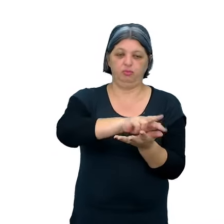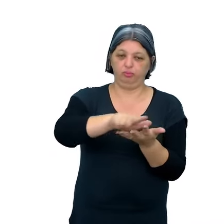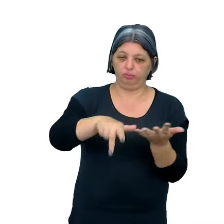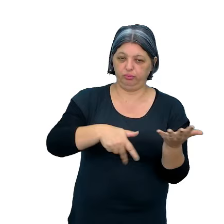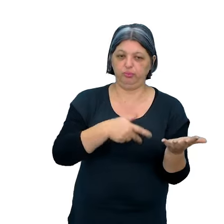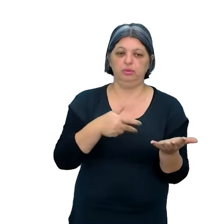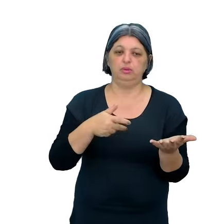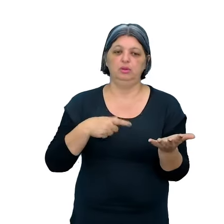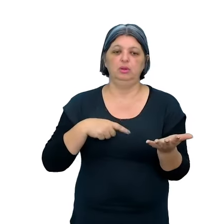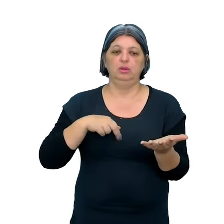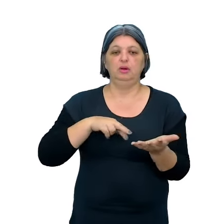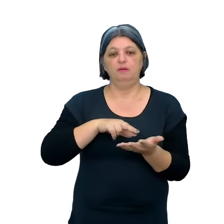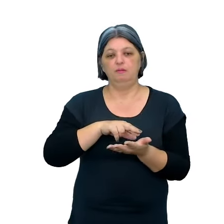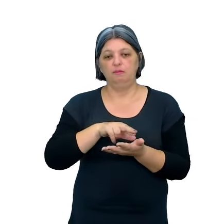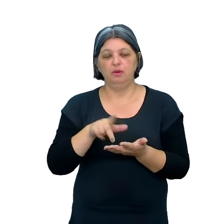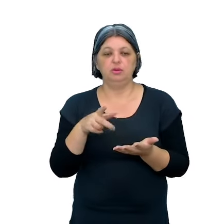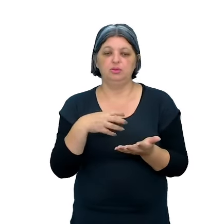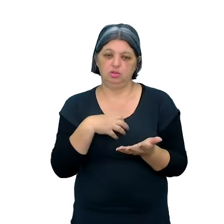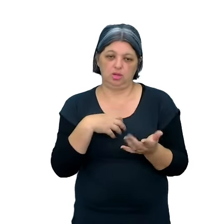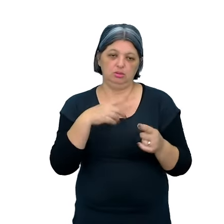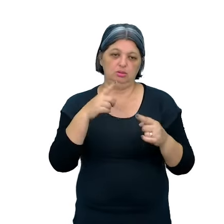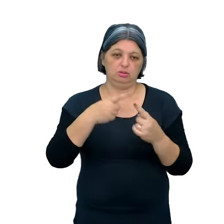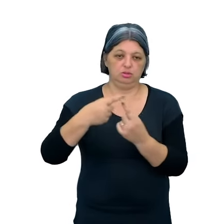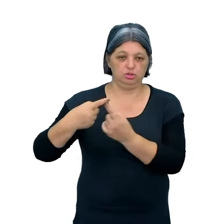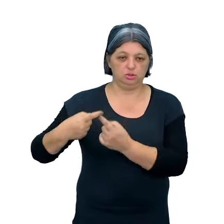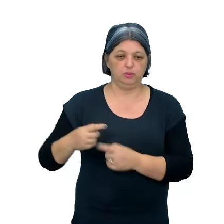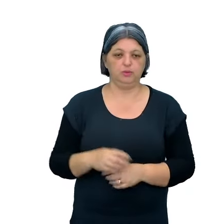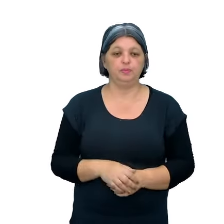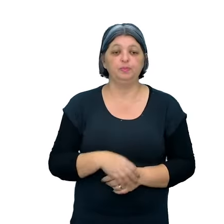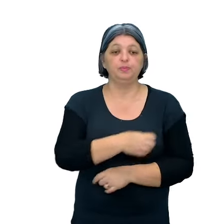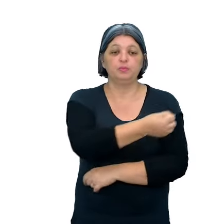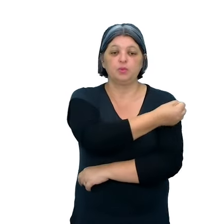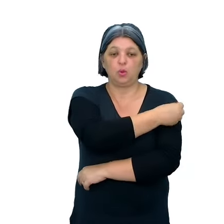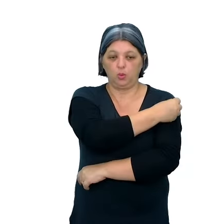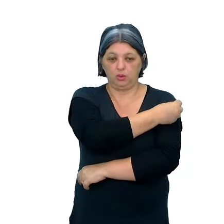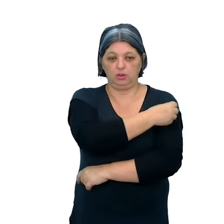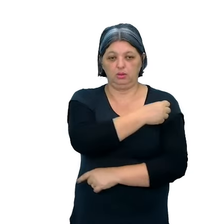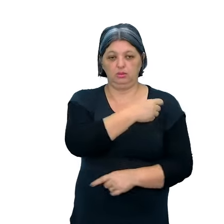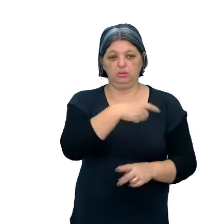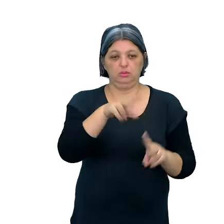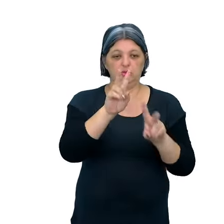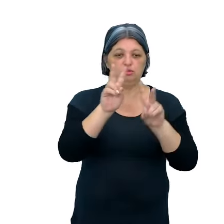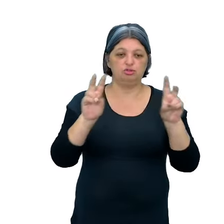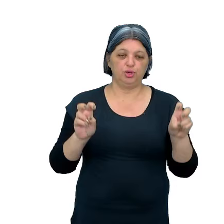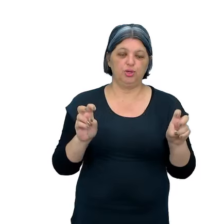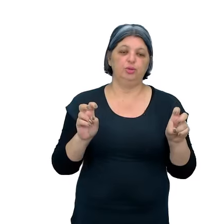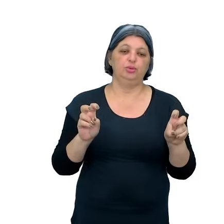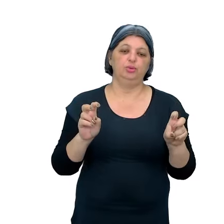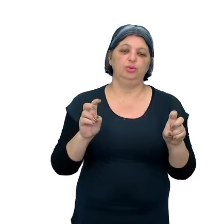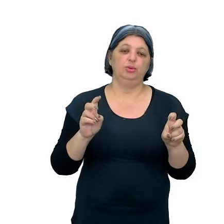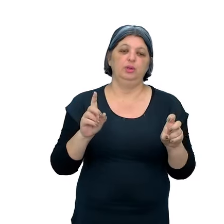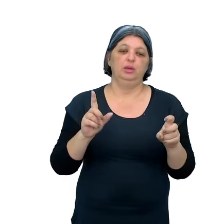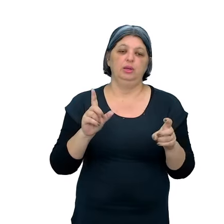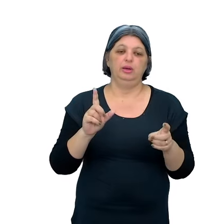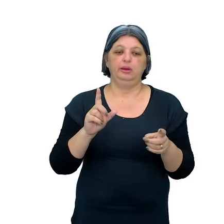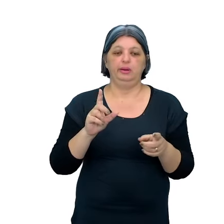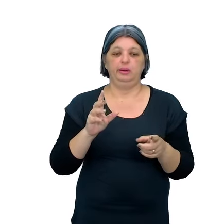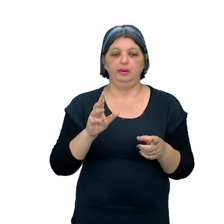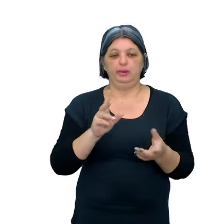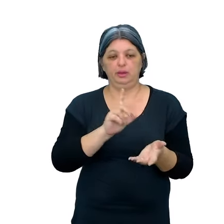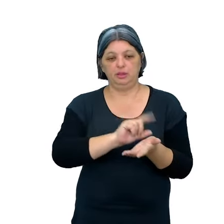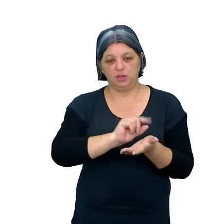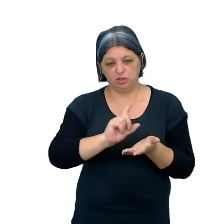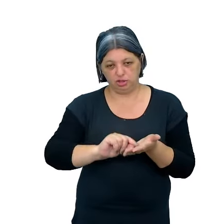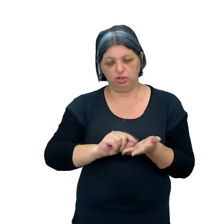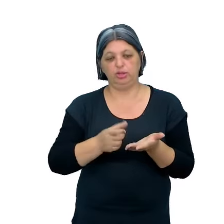e multissemióticos. No 8º ano, títulos, a partir de títulos de artigos, de notícias